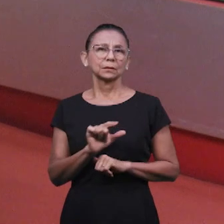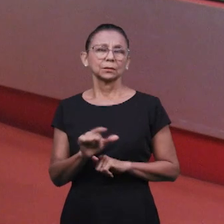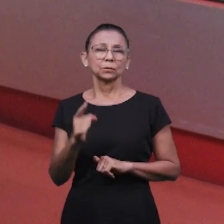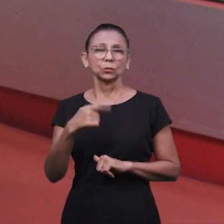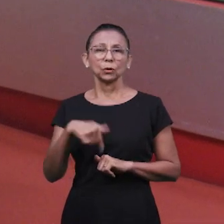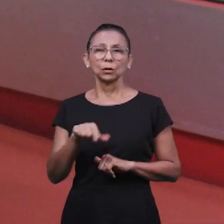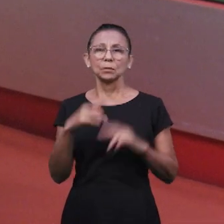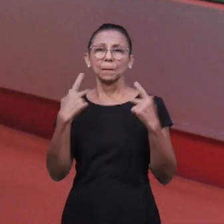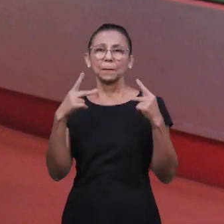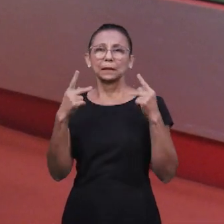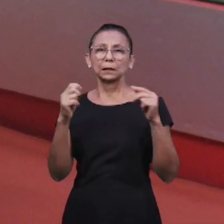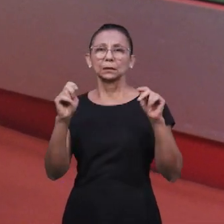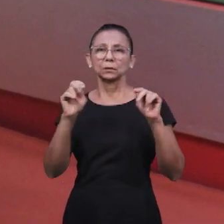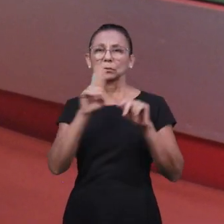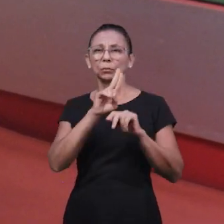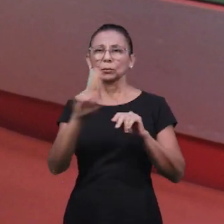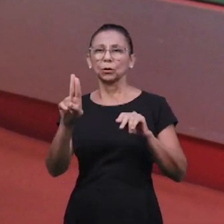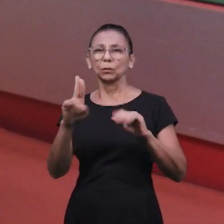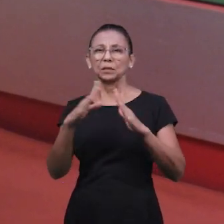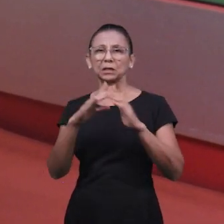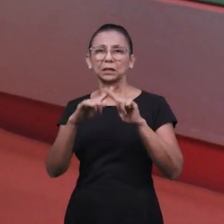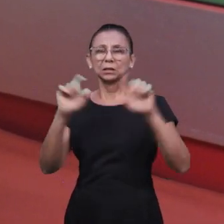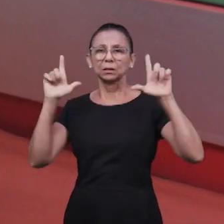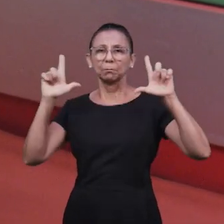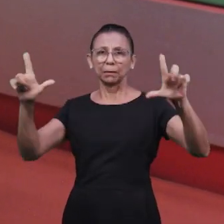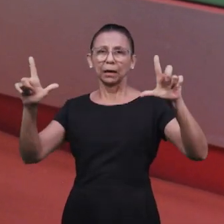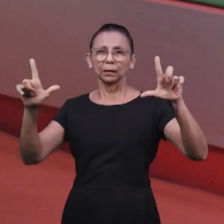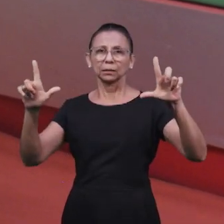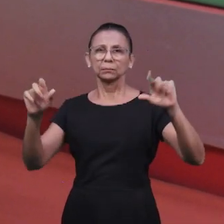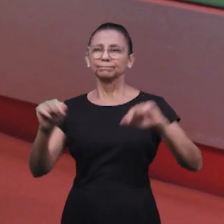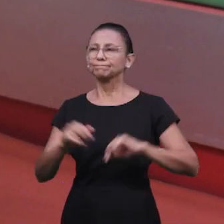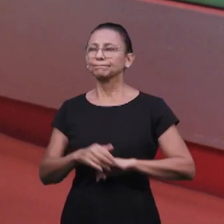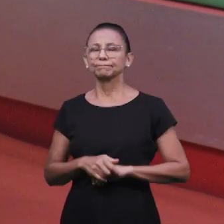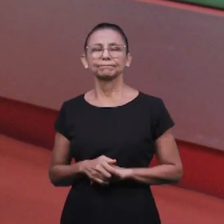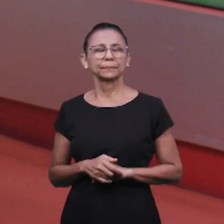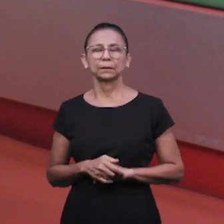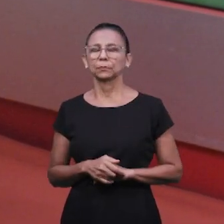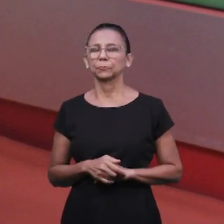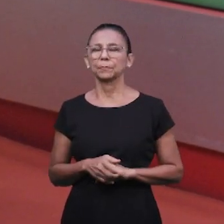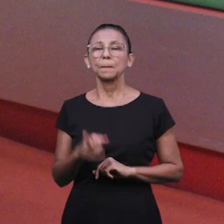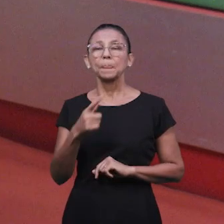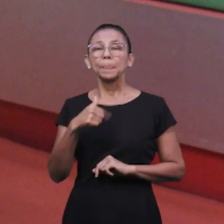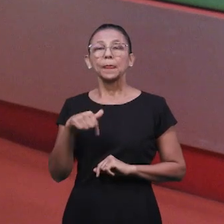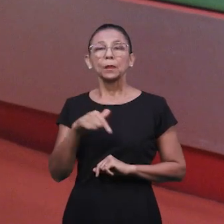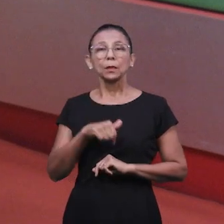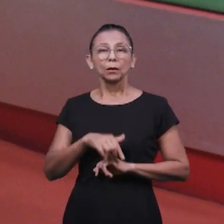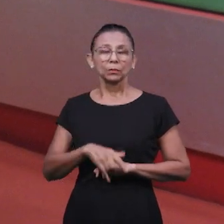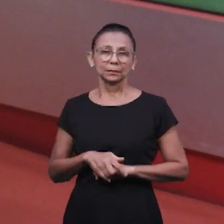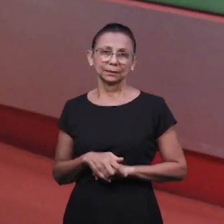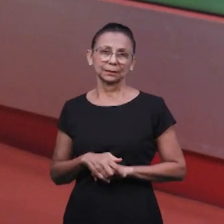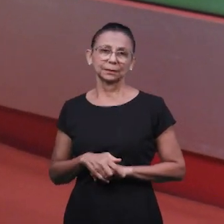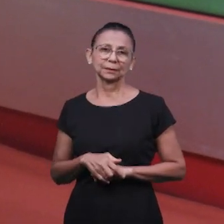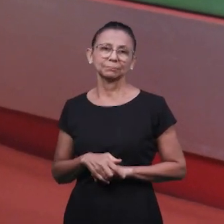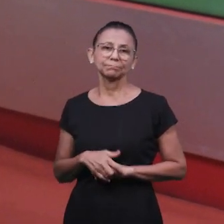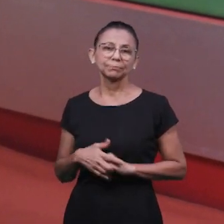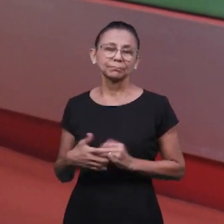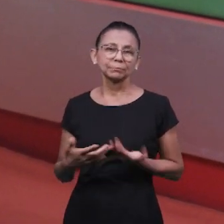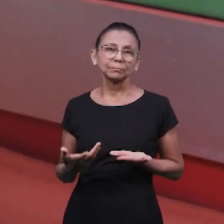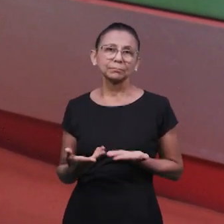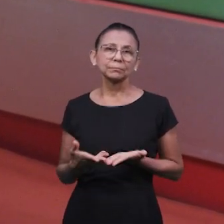Não estamos pregando uma denominação. O nosso apelo